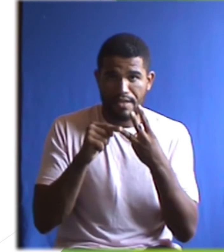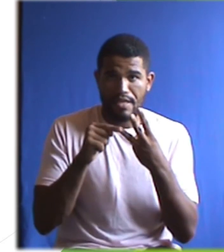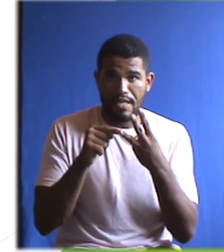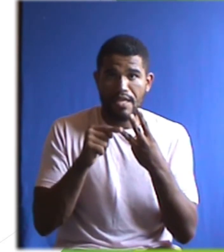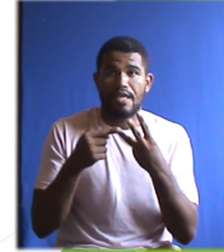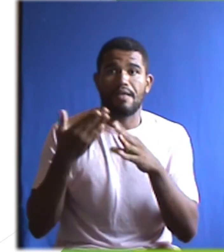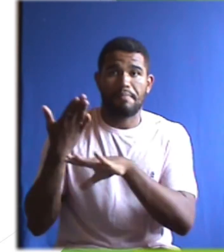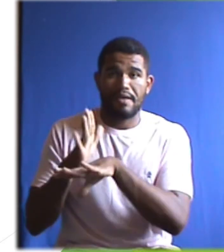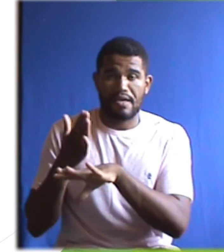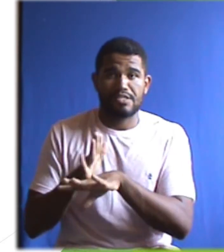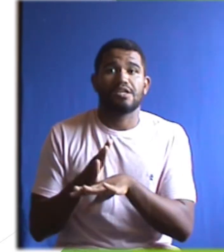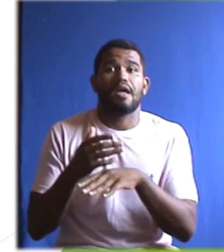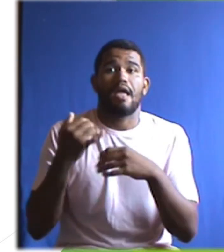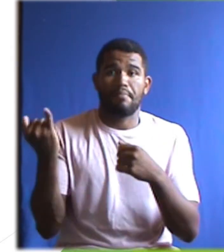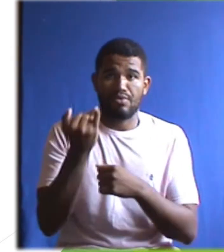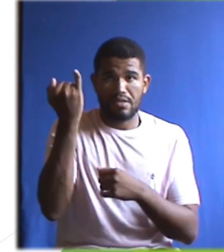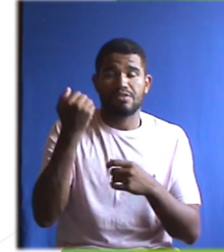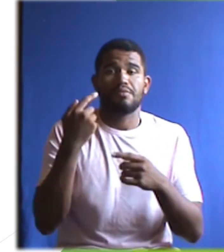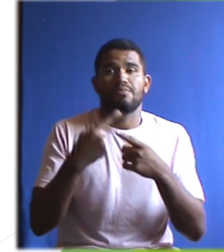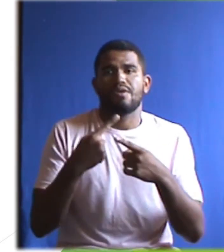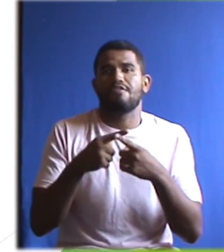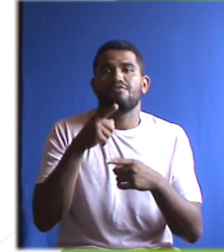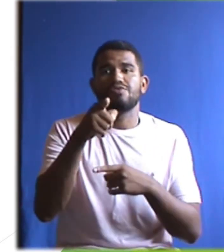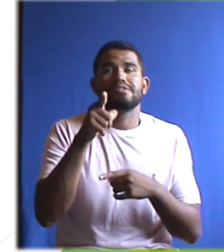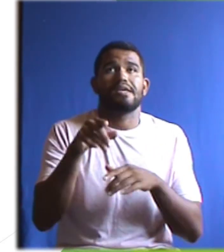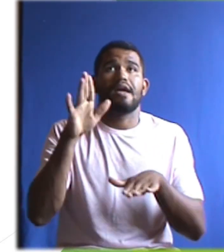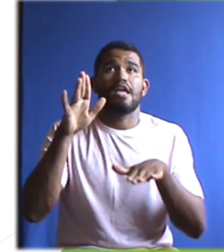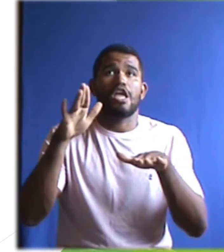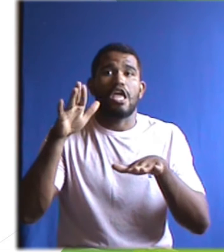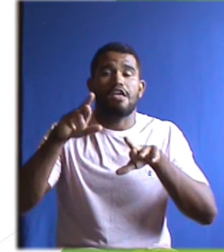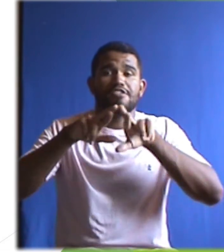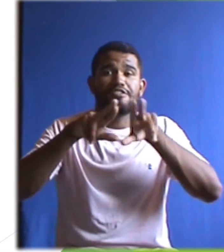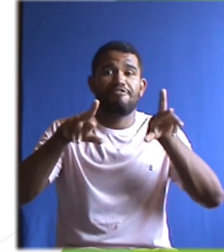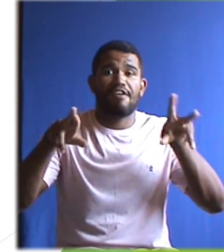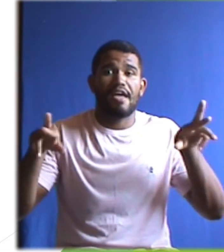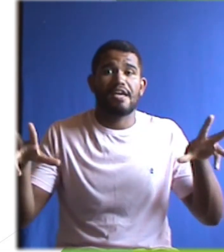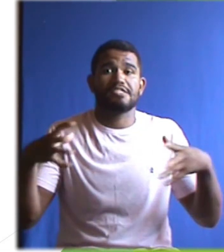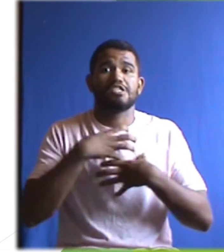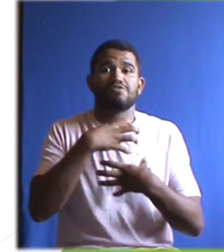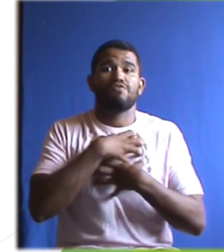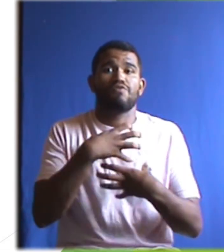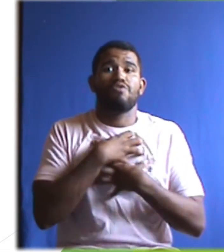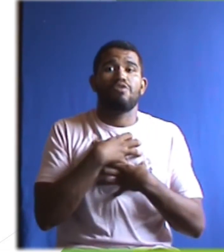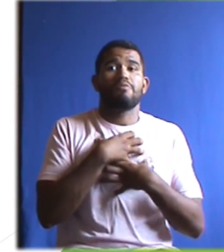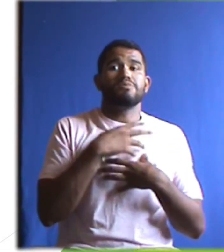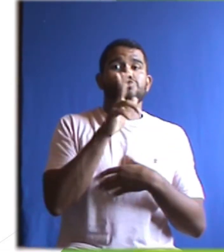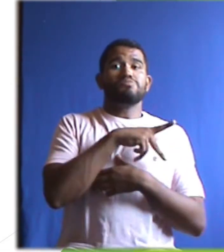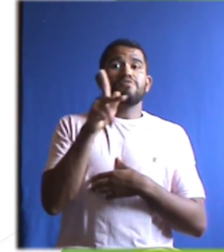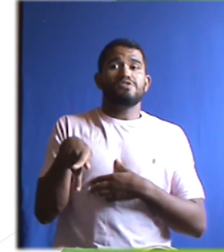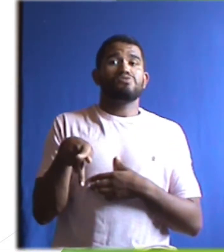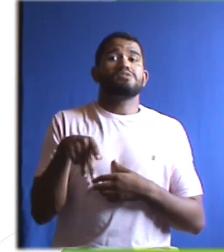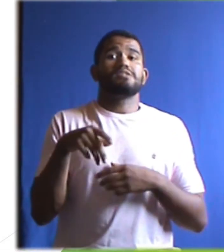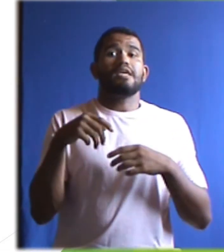vai se deparar com uma forma de ensinar de um professor X e depois com a forma de ensinar de um professor Y.